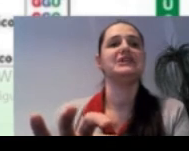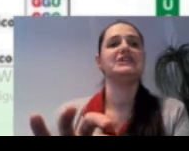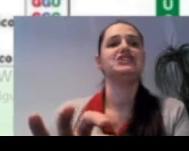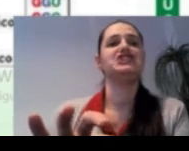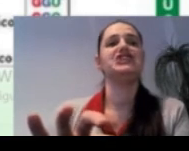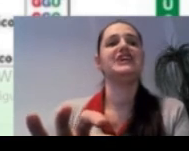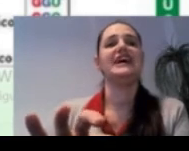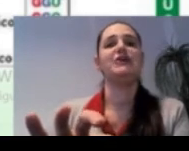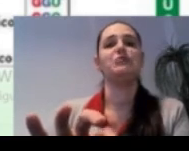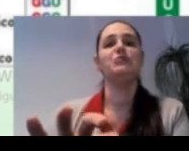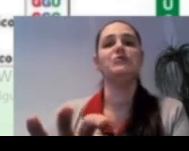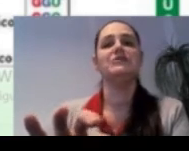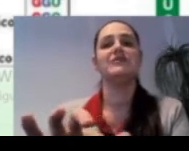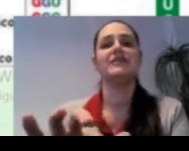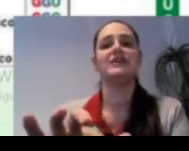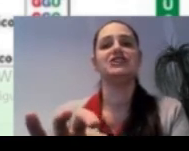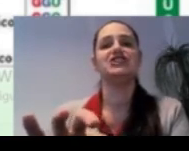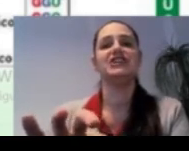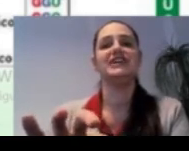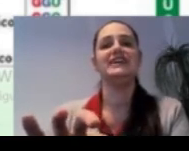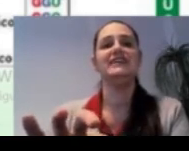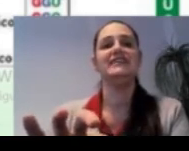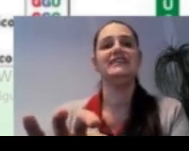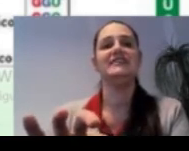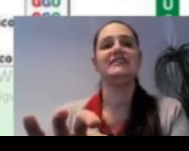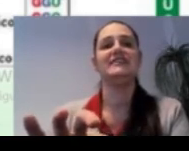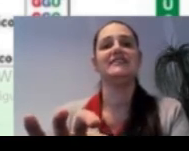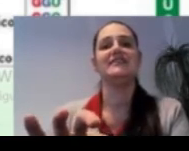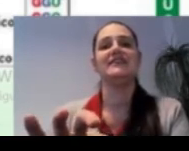exemplo, GAU,